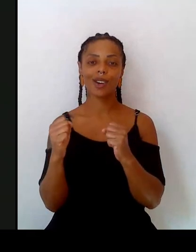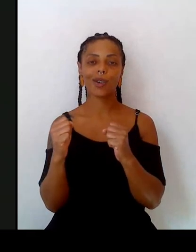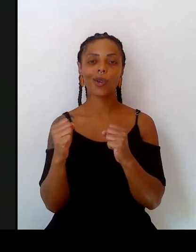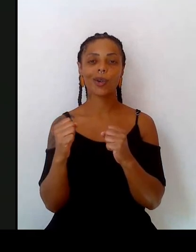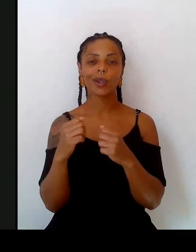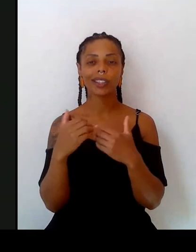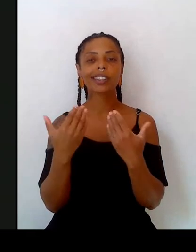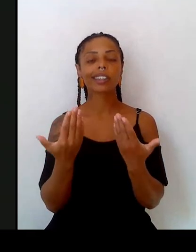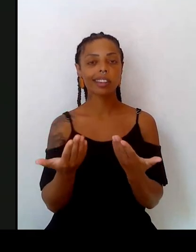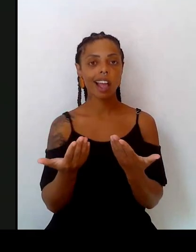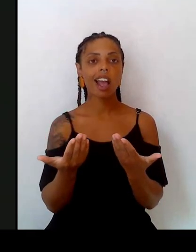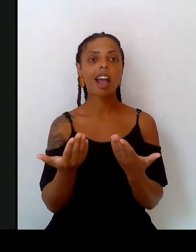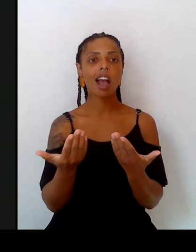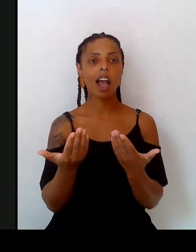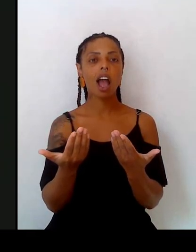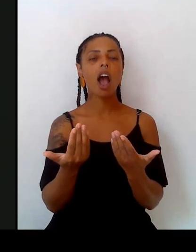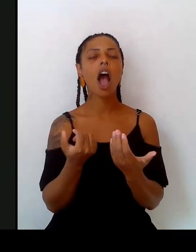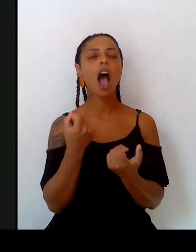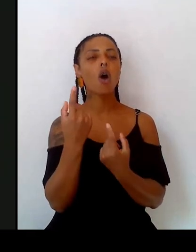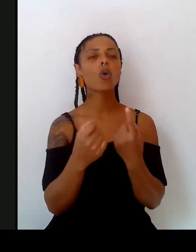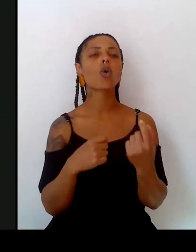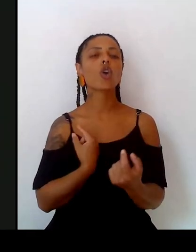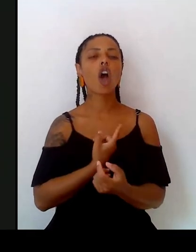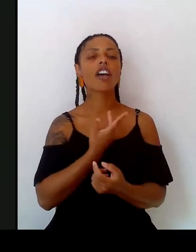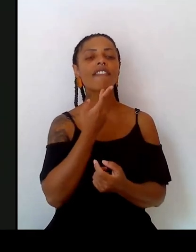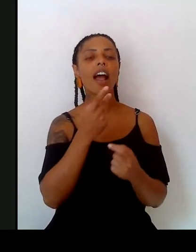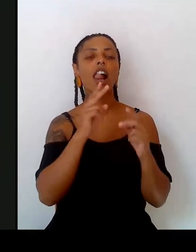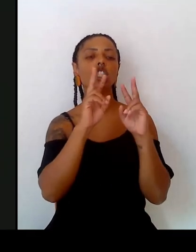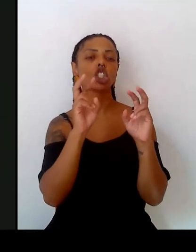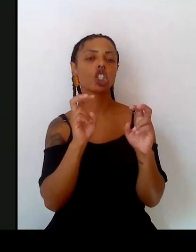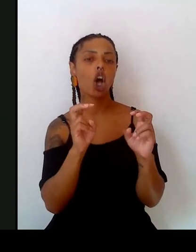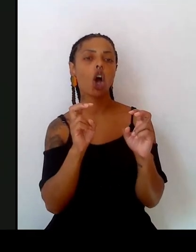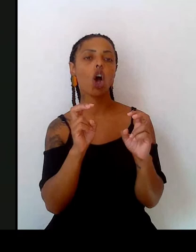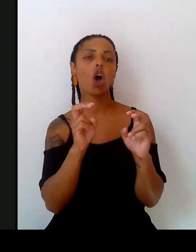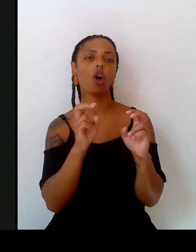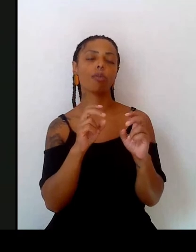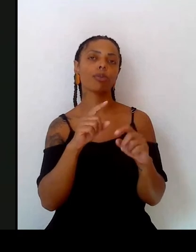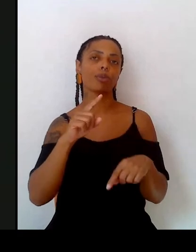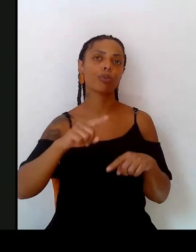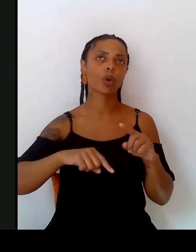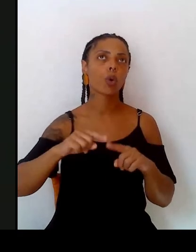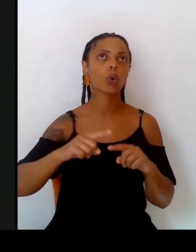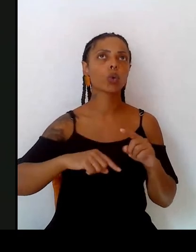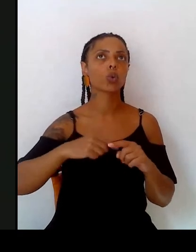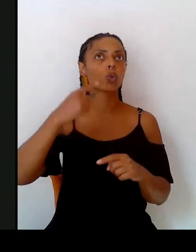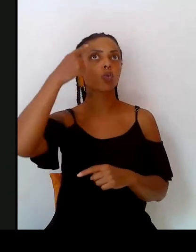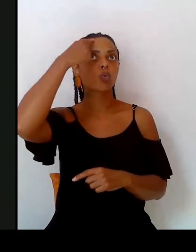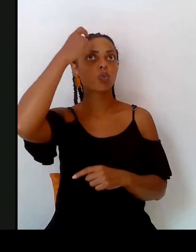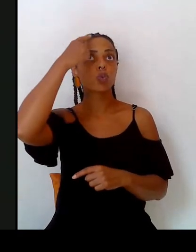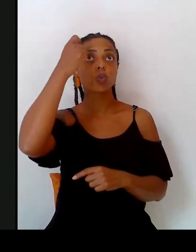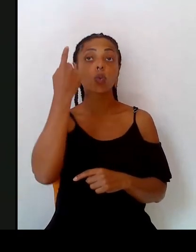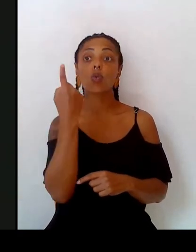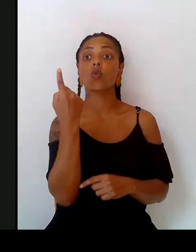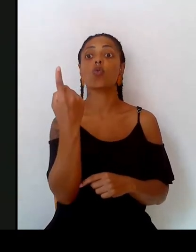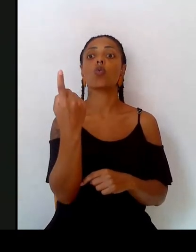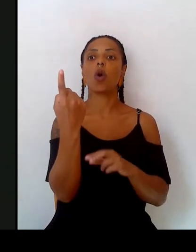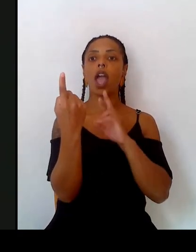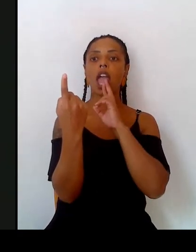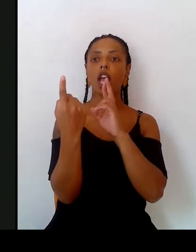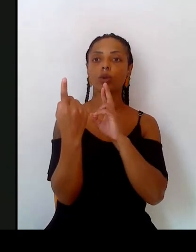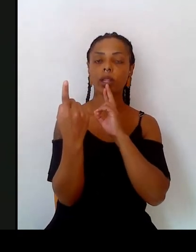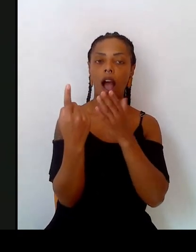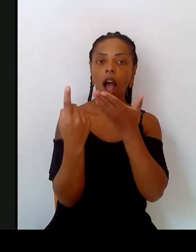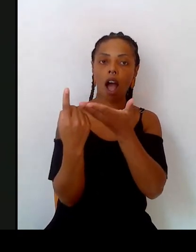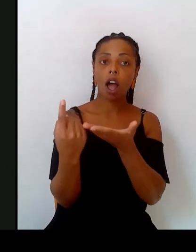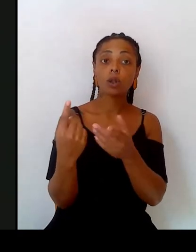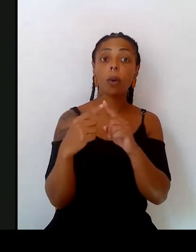muitas vezes falamos sobre um produto criativo único Mas se nós o colocarmos em relação a